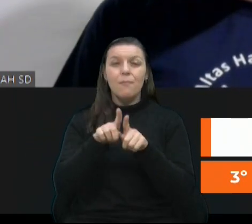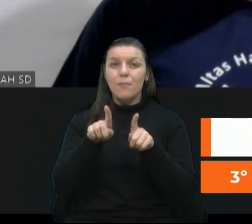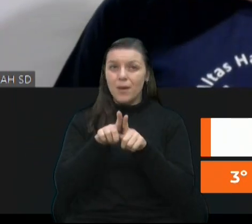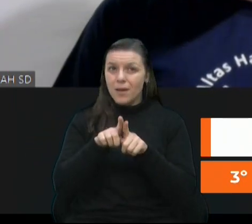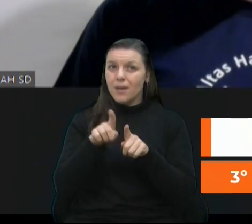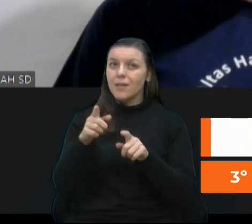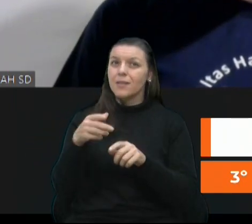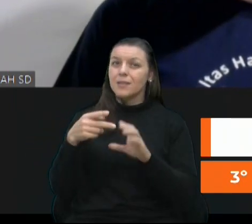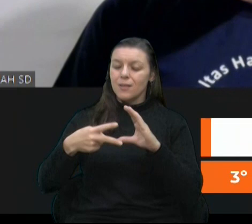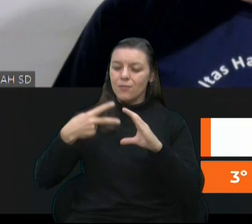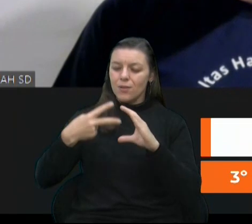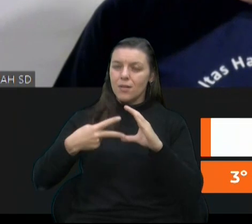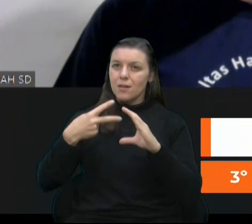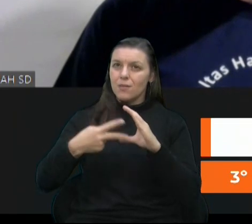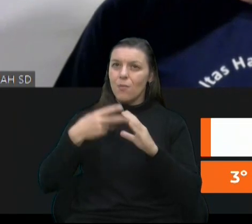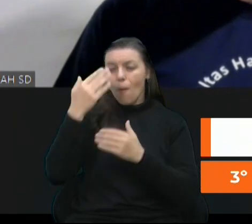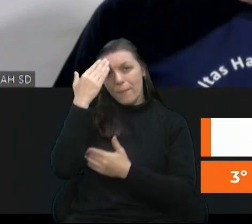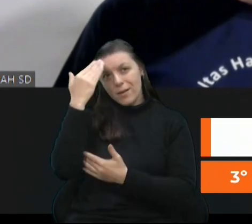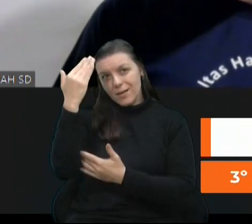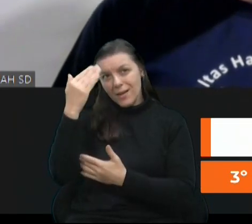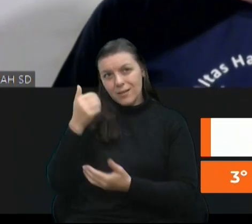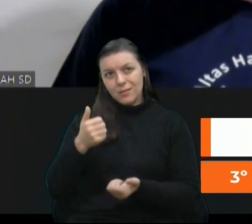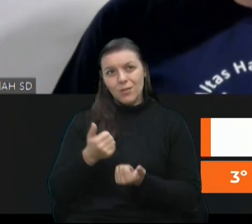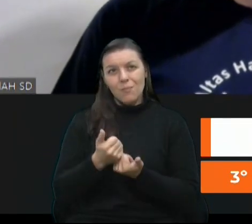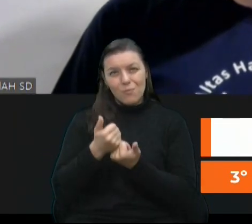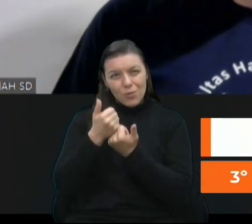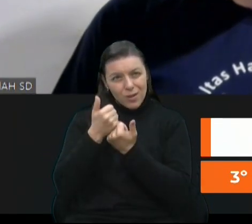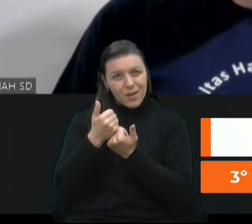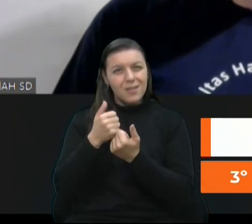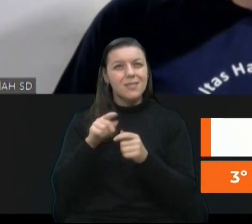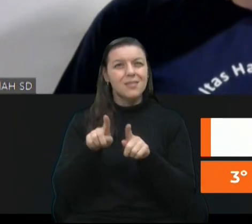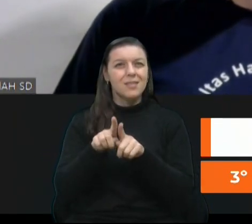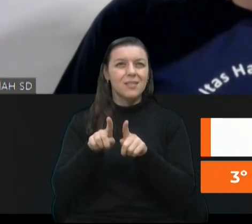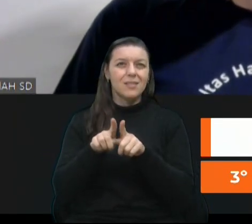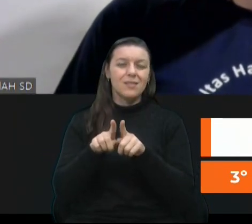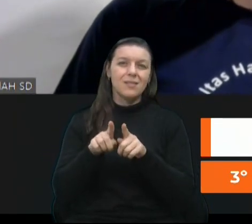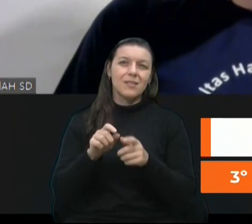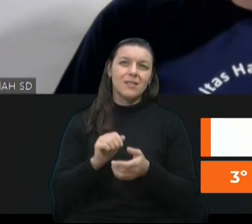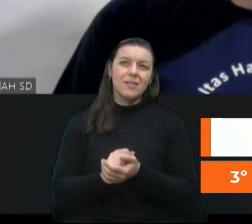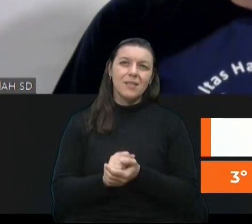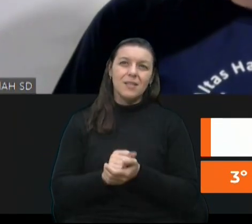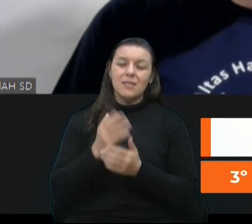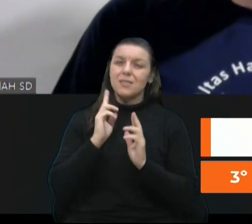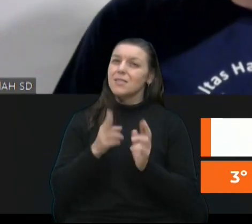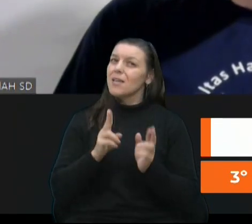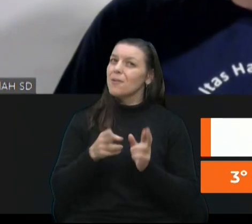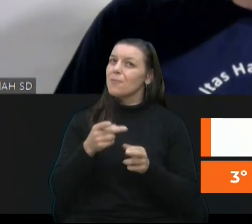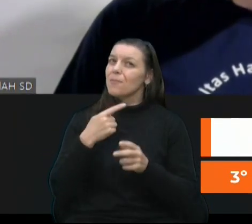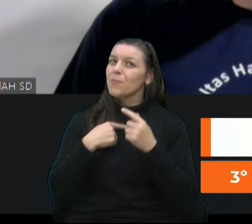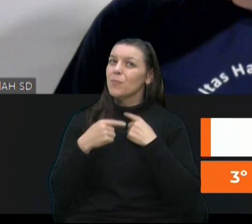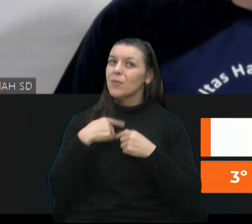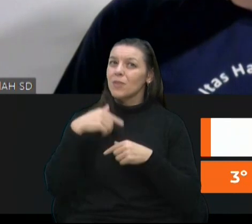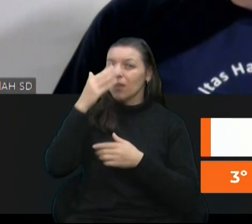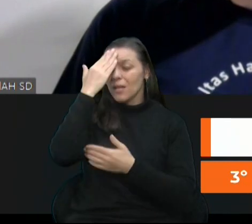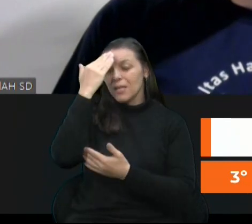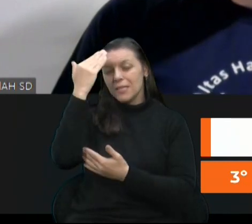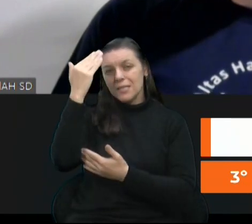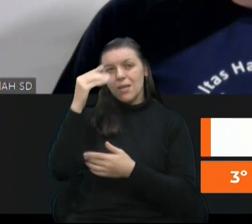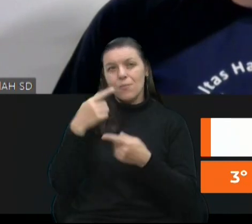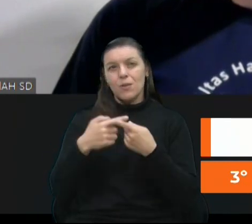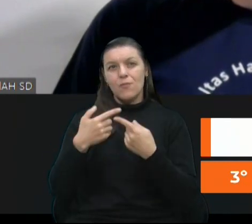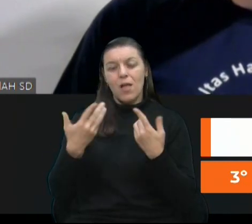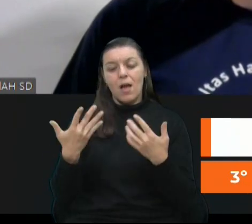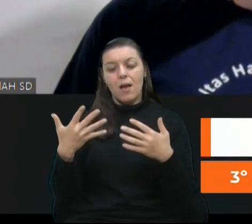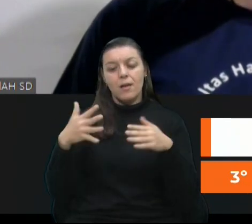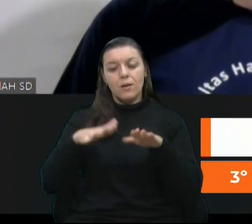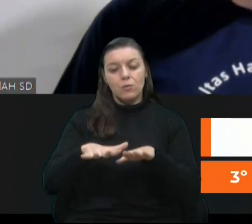da TV Câmara, o pessoal, muito obrigada por nos apoiar, por estar conosco. E eu sempre gosto de agradecer, porque a gente está falando aqui de inclusão, a